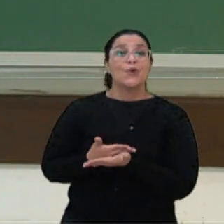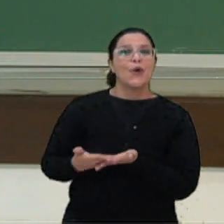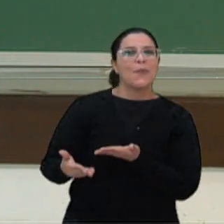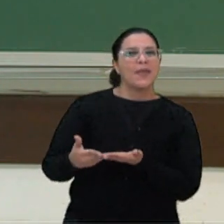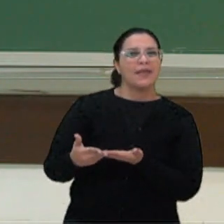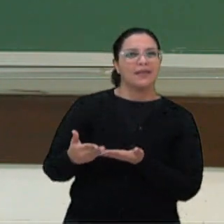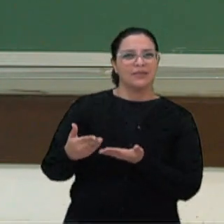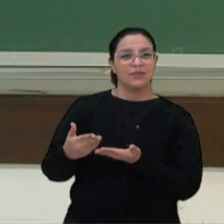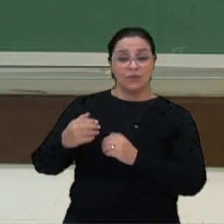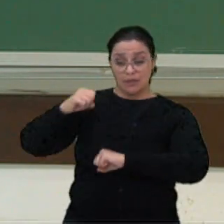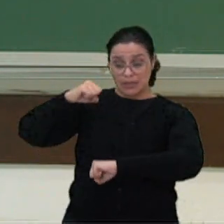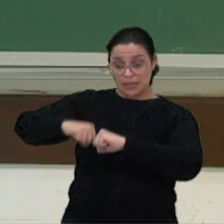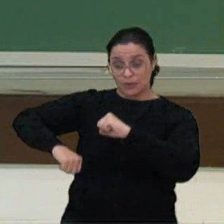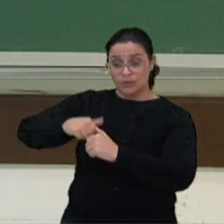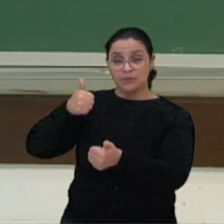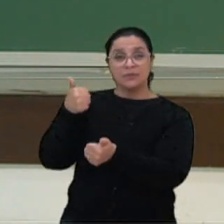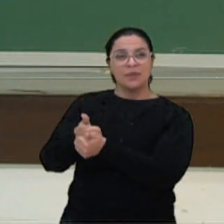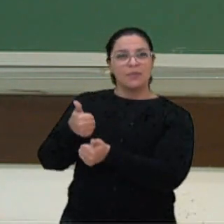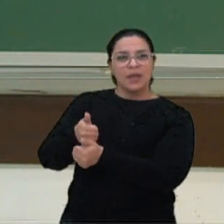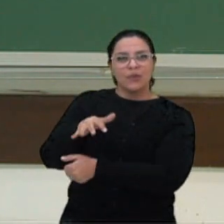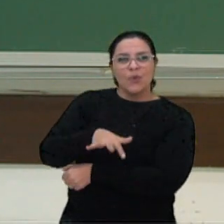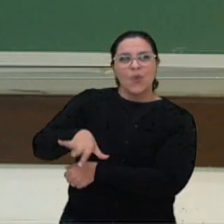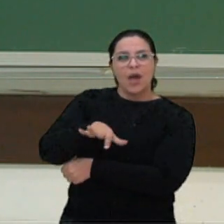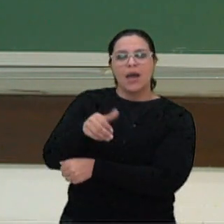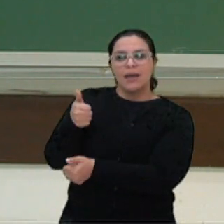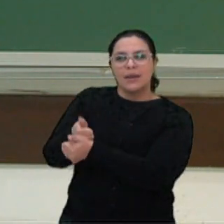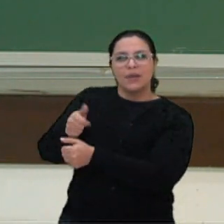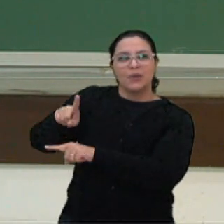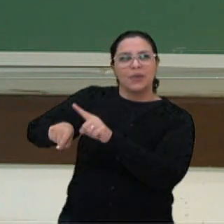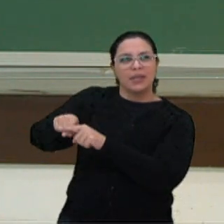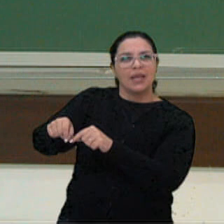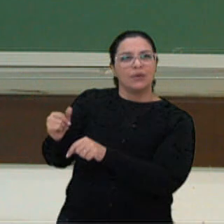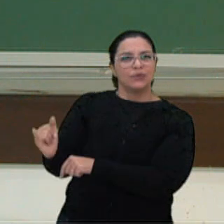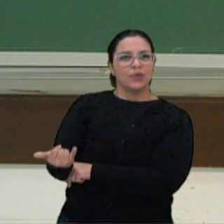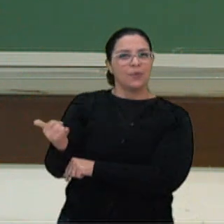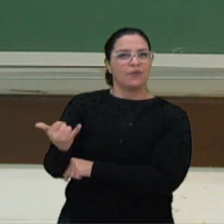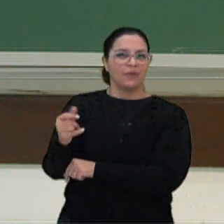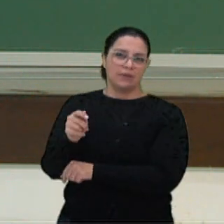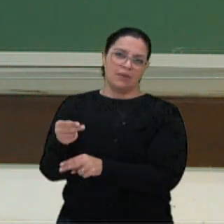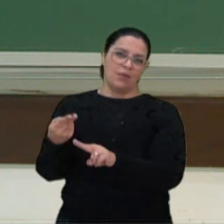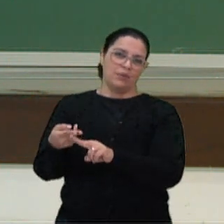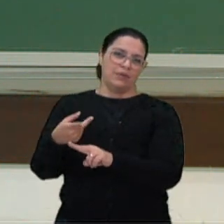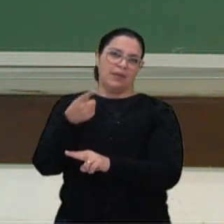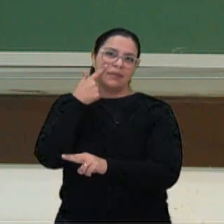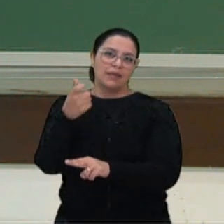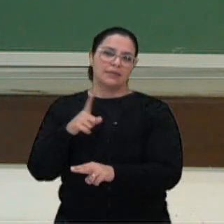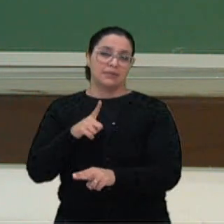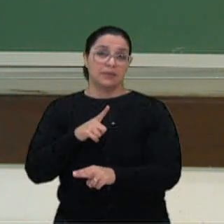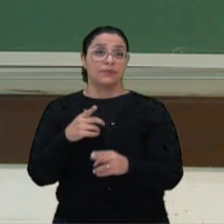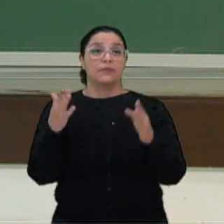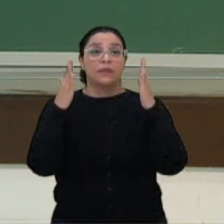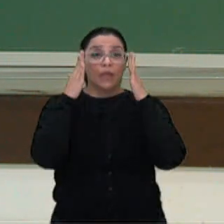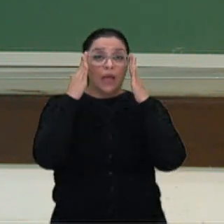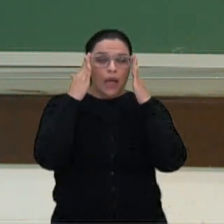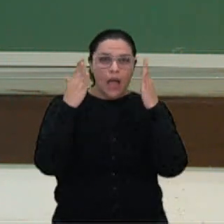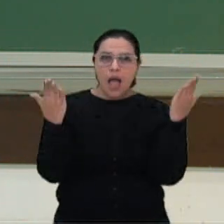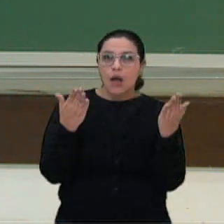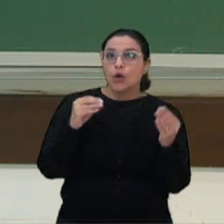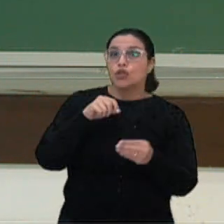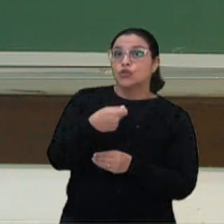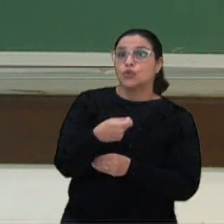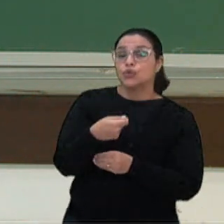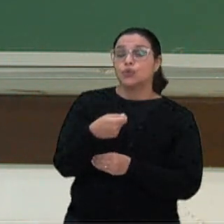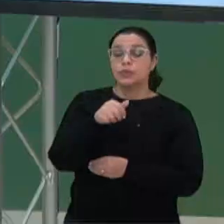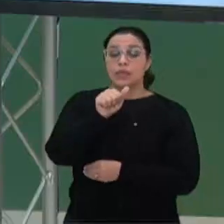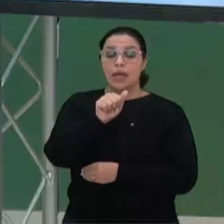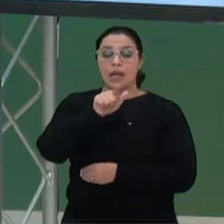se instalava perto das reservas ali de matéria-prima de seu interesse. Recursos